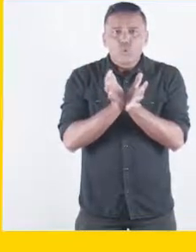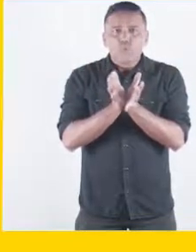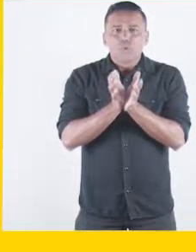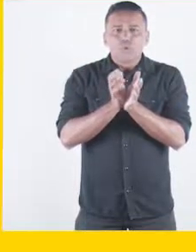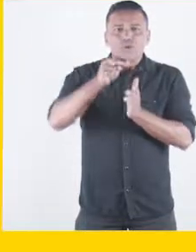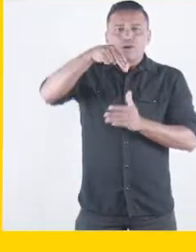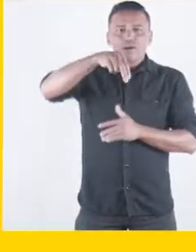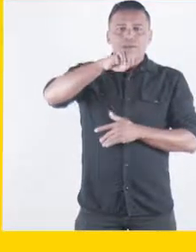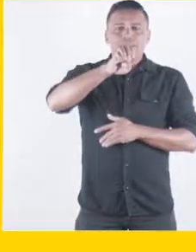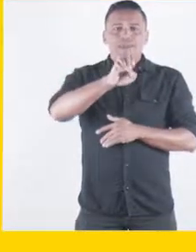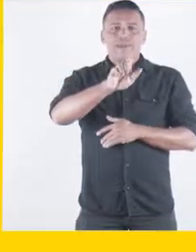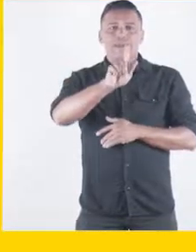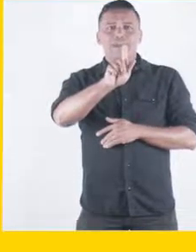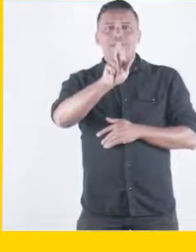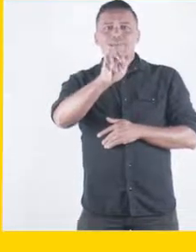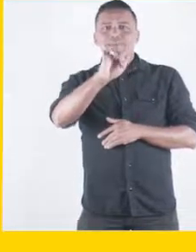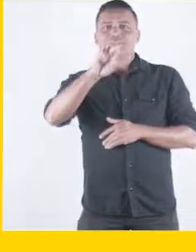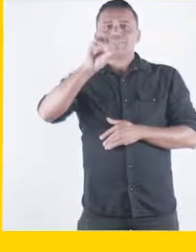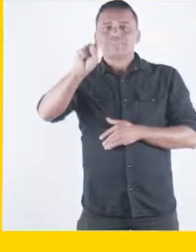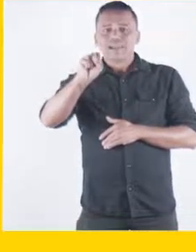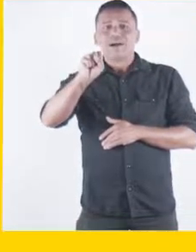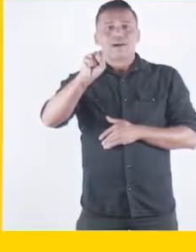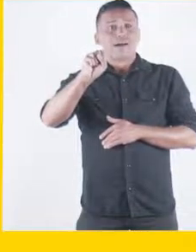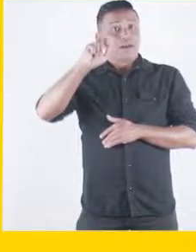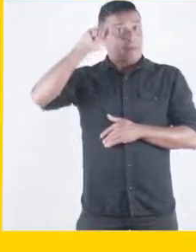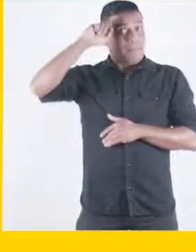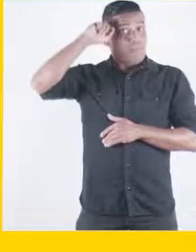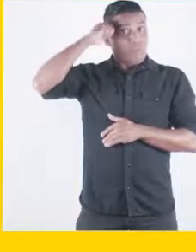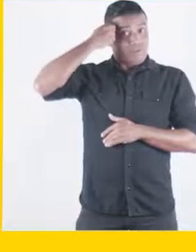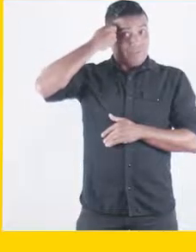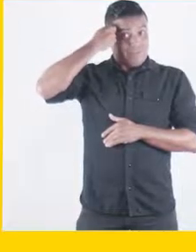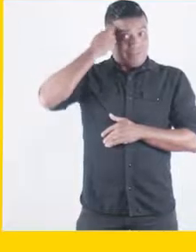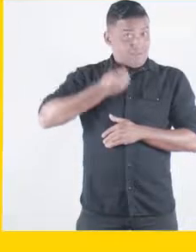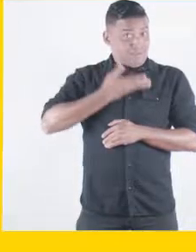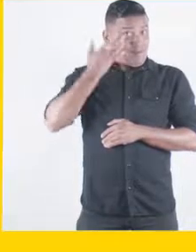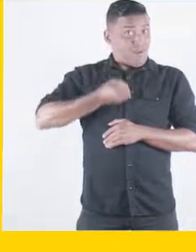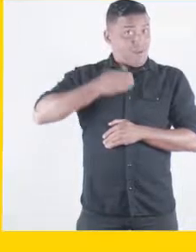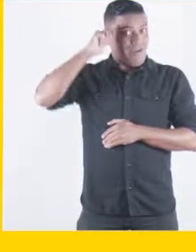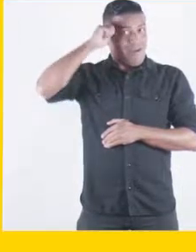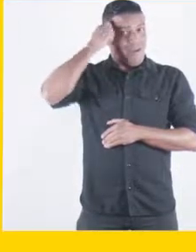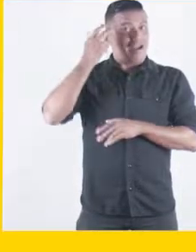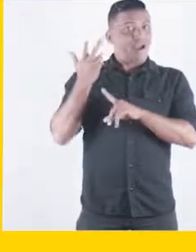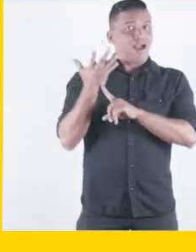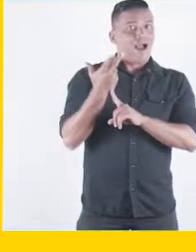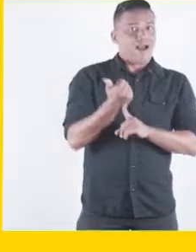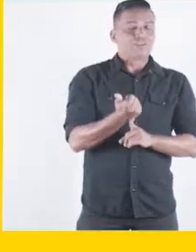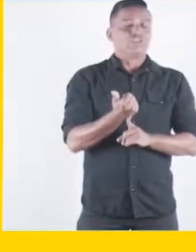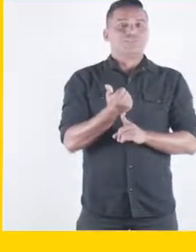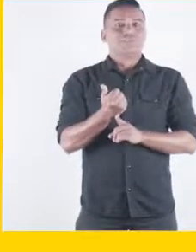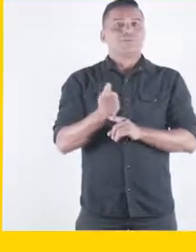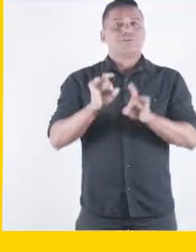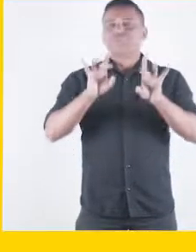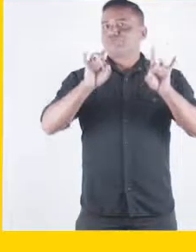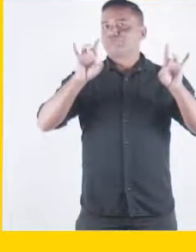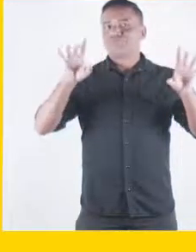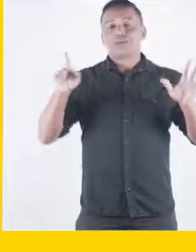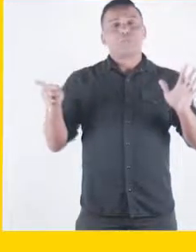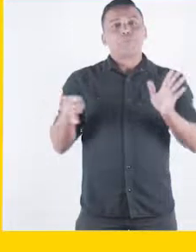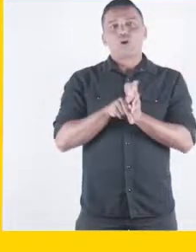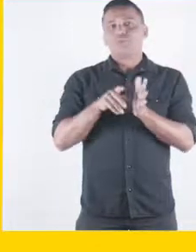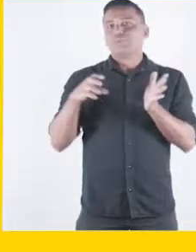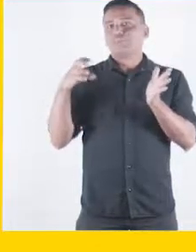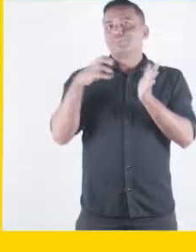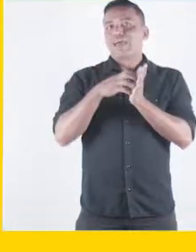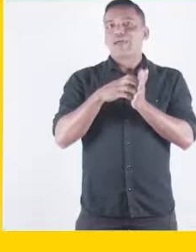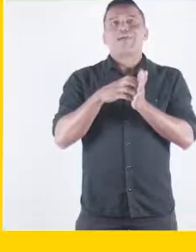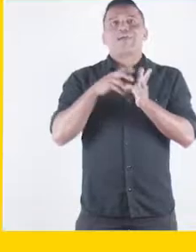Negrícia, Poesia e Arte de Crioulo, o grupo Bate-Boca de Poesia e também o Centro de Articulação de